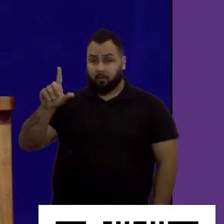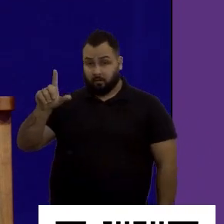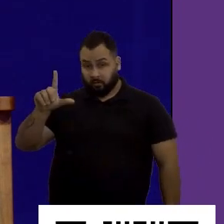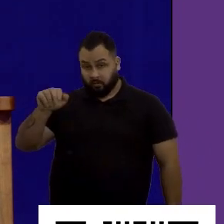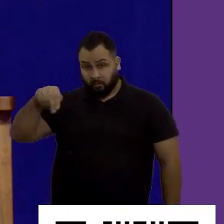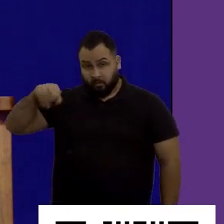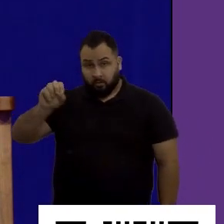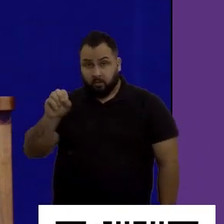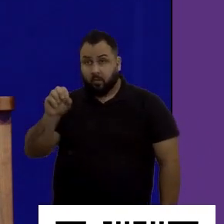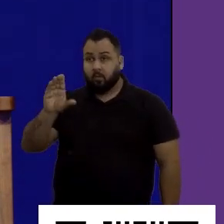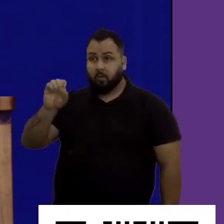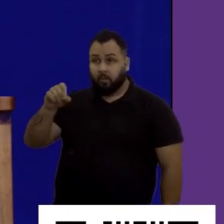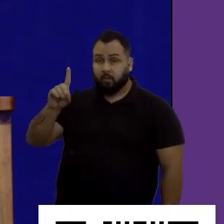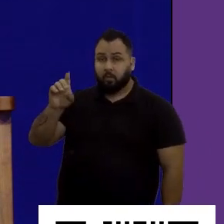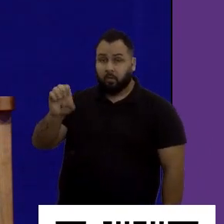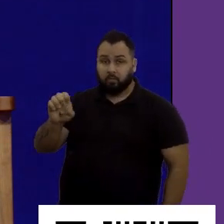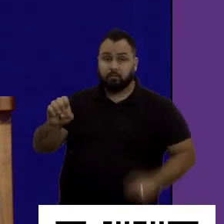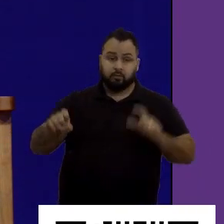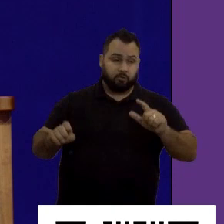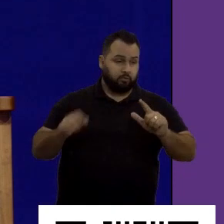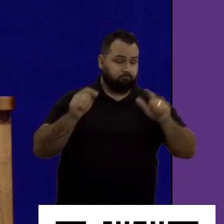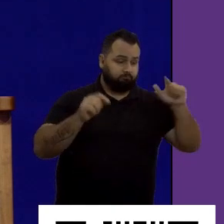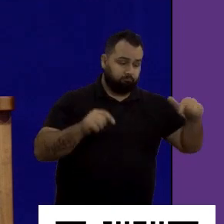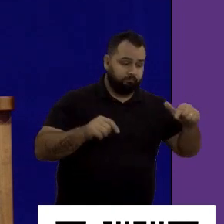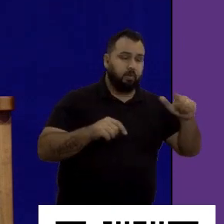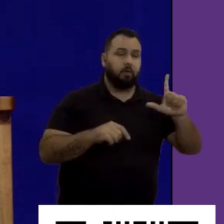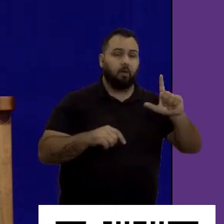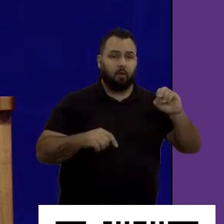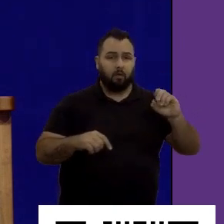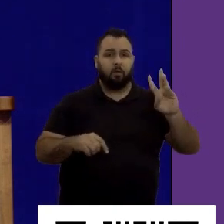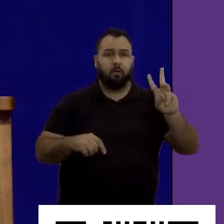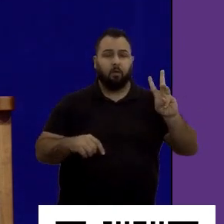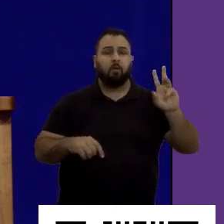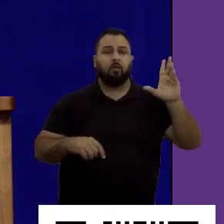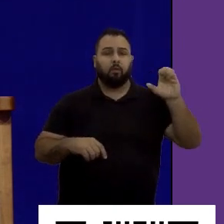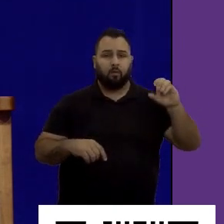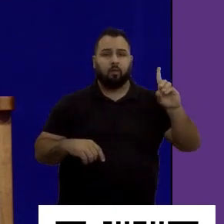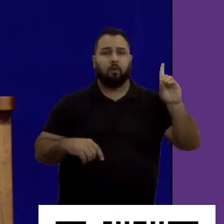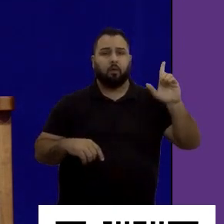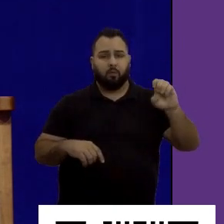locode e Hi Cold né